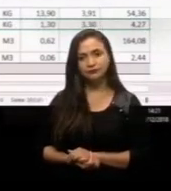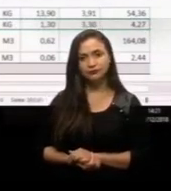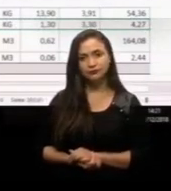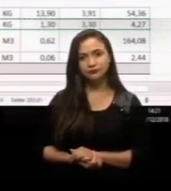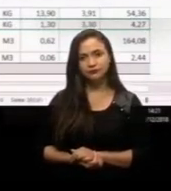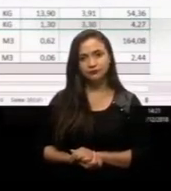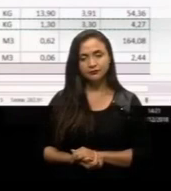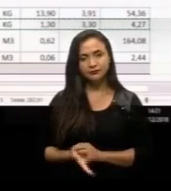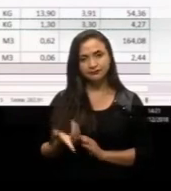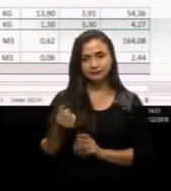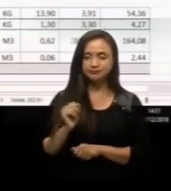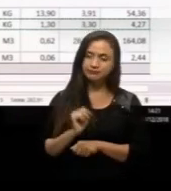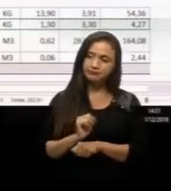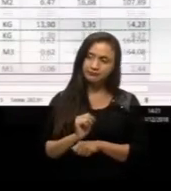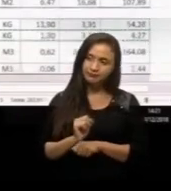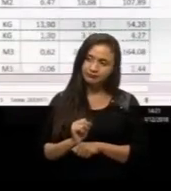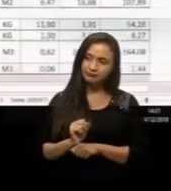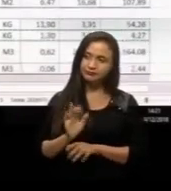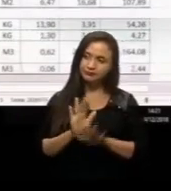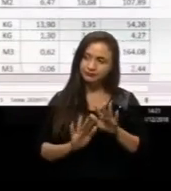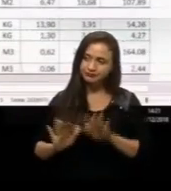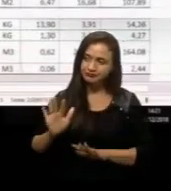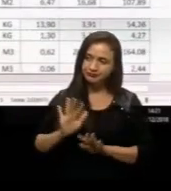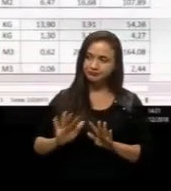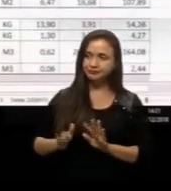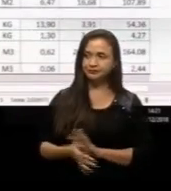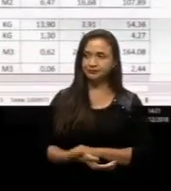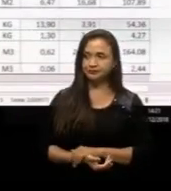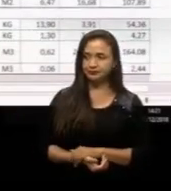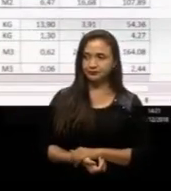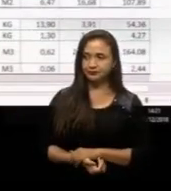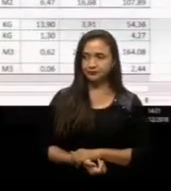Inserir células copiadas.